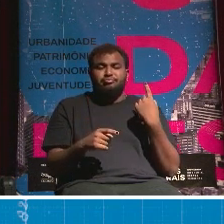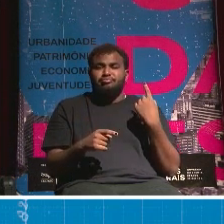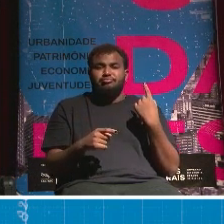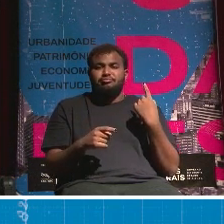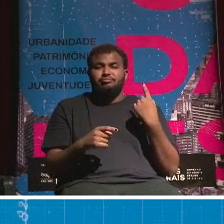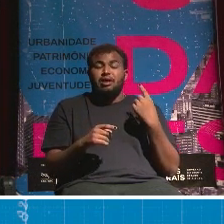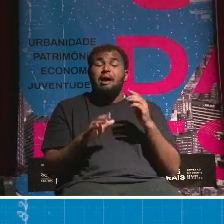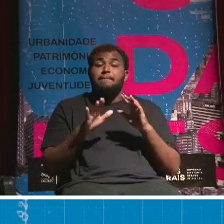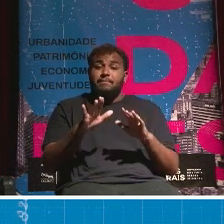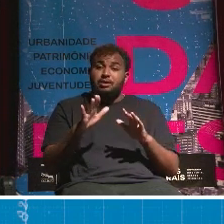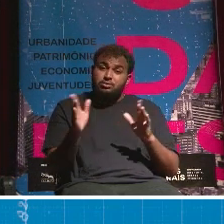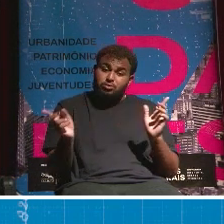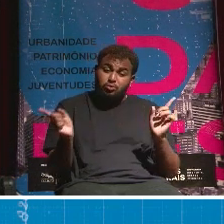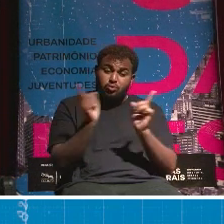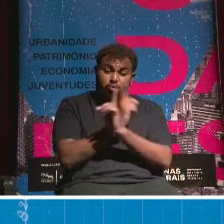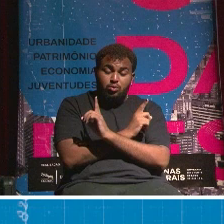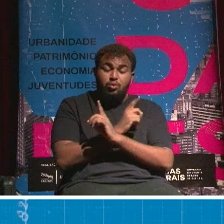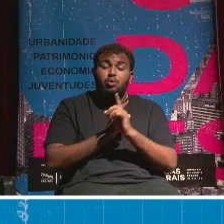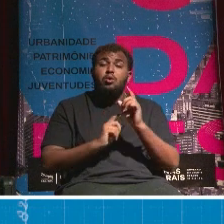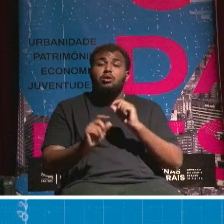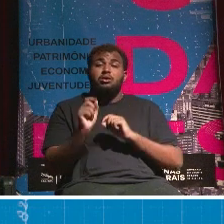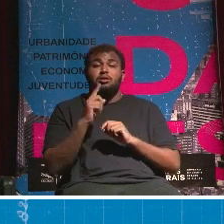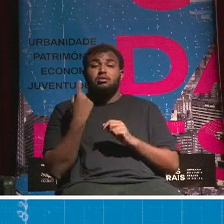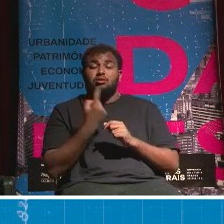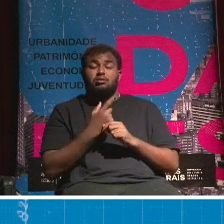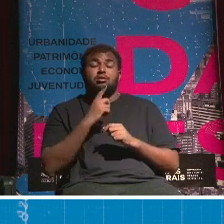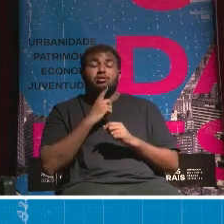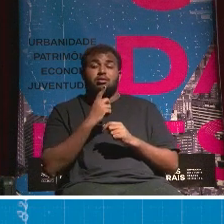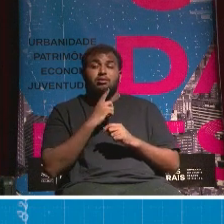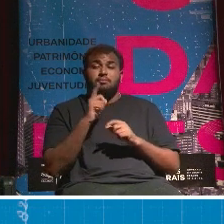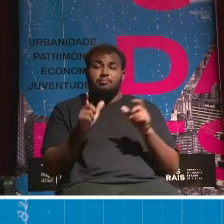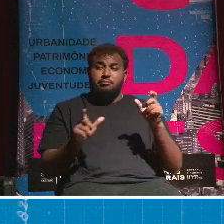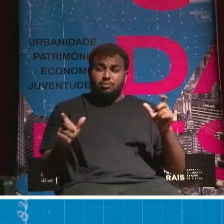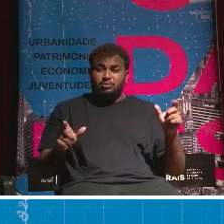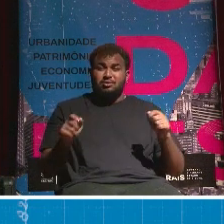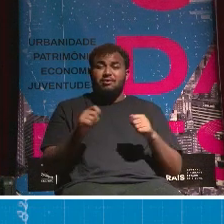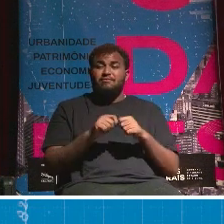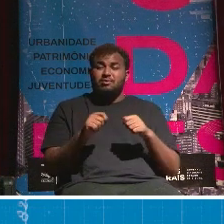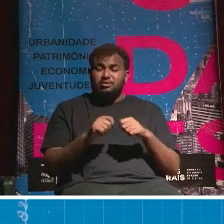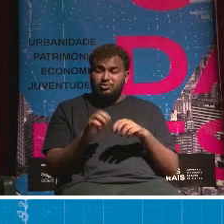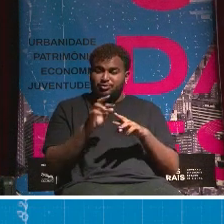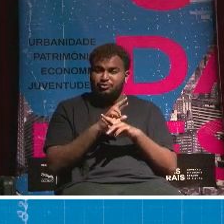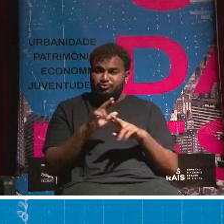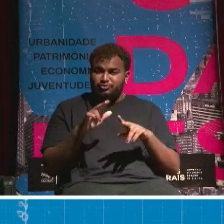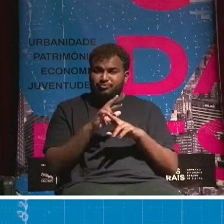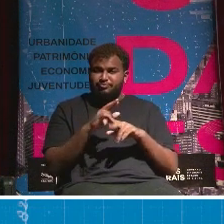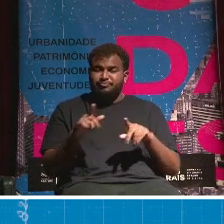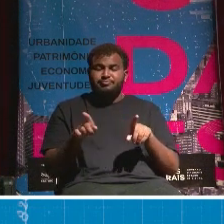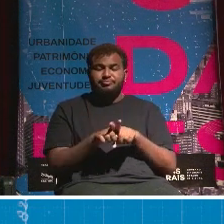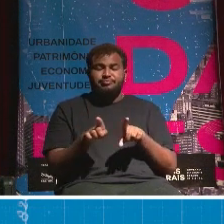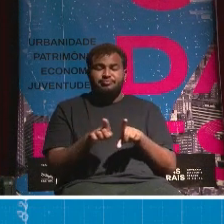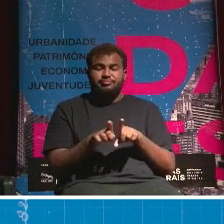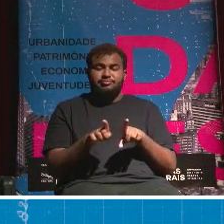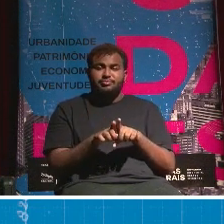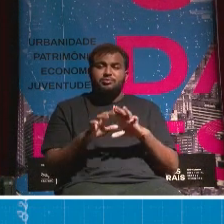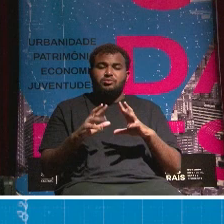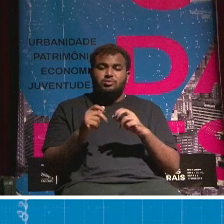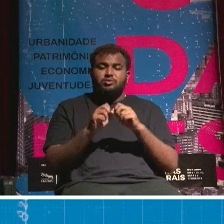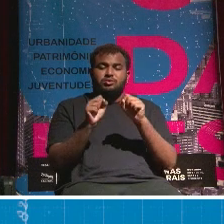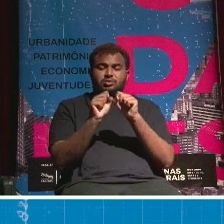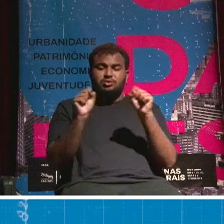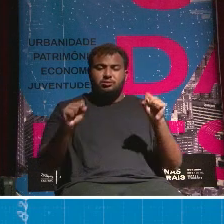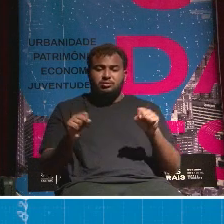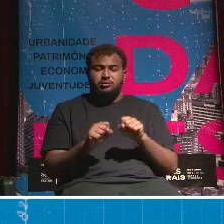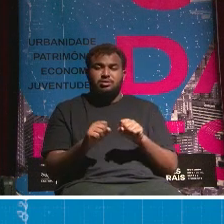outro lado, nós temos as pessoas que fazem a diferença para que o sistema de saúde funcione,